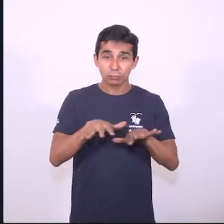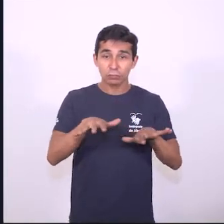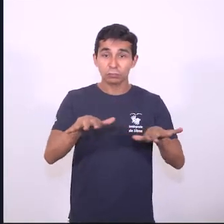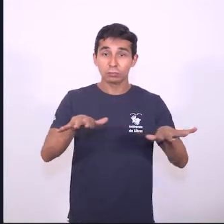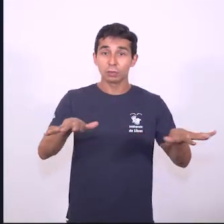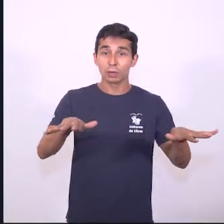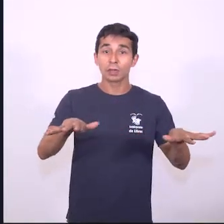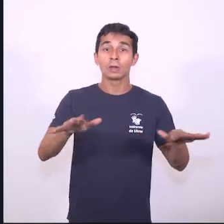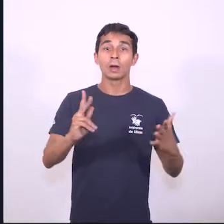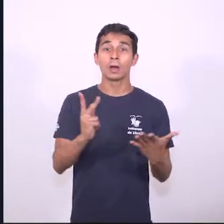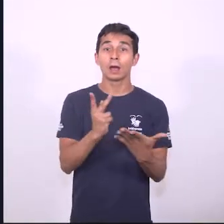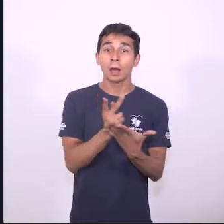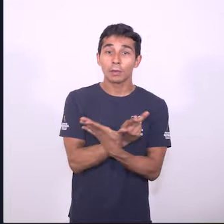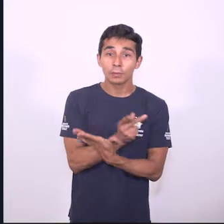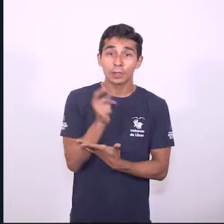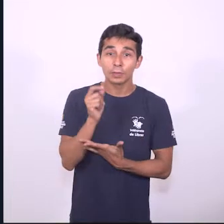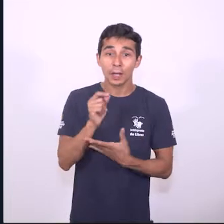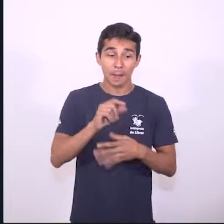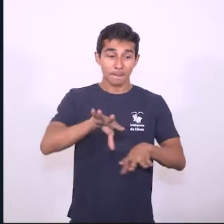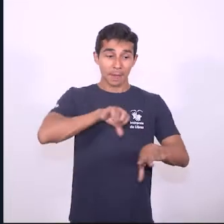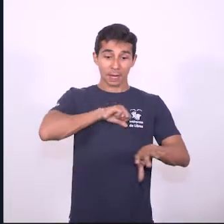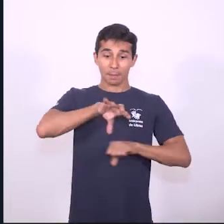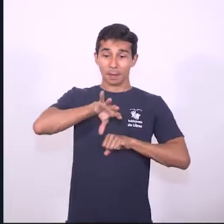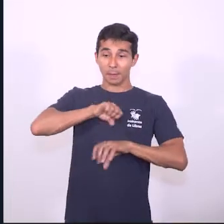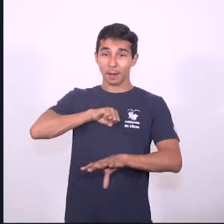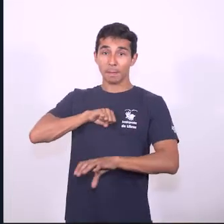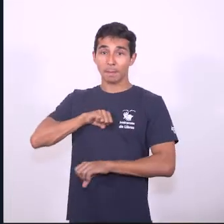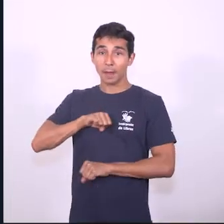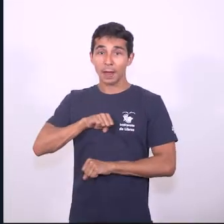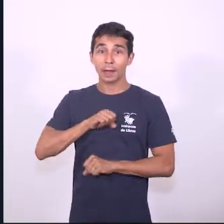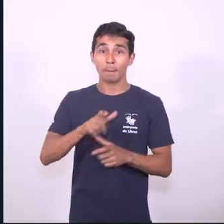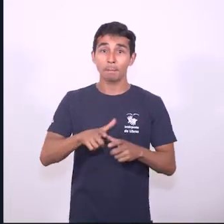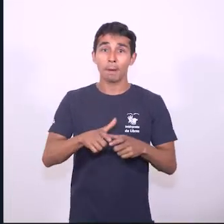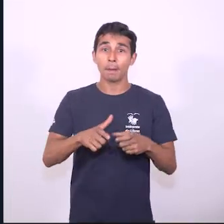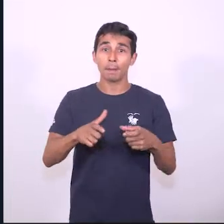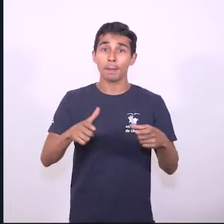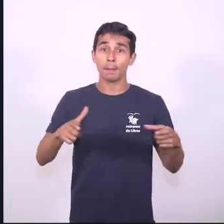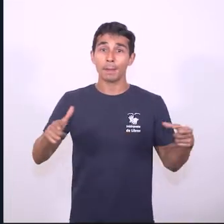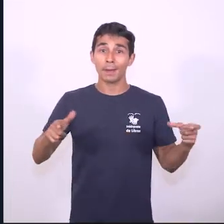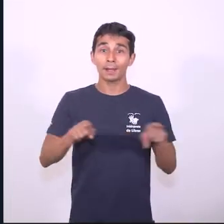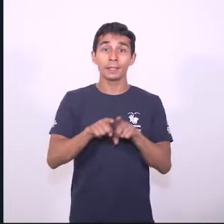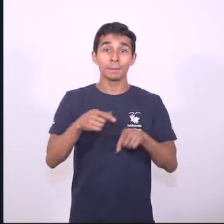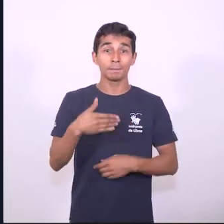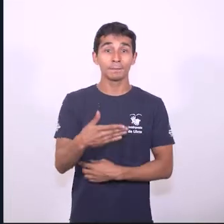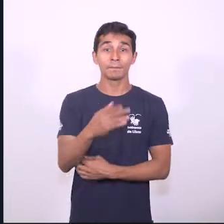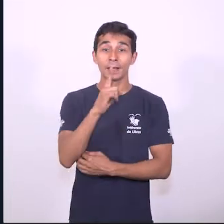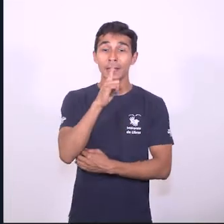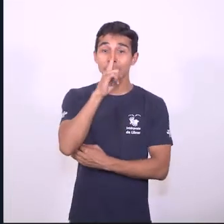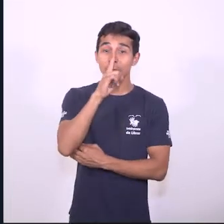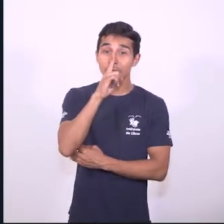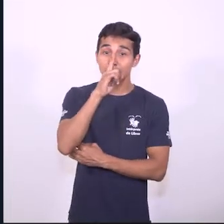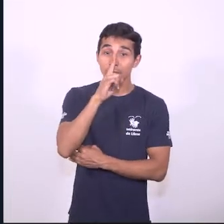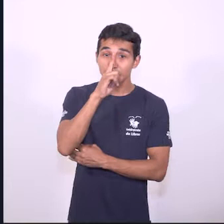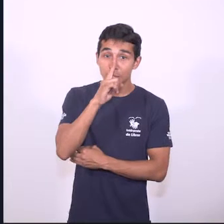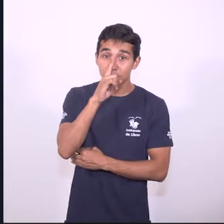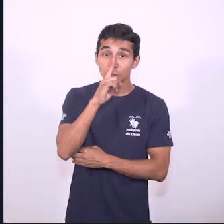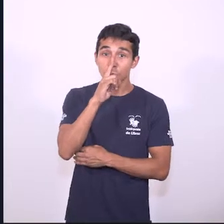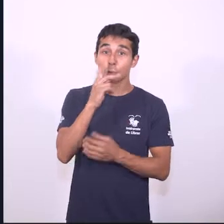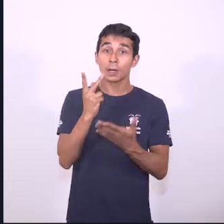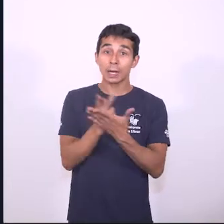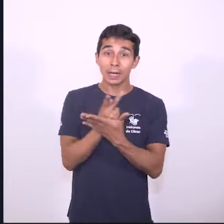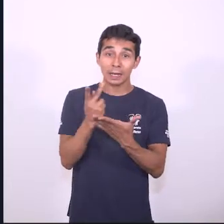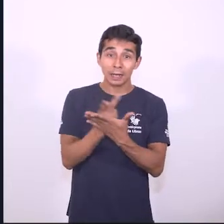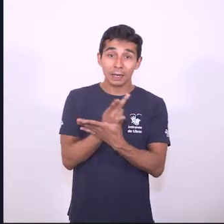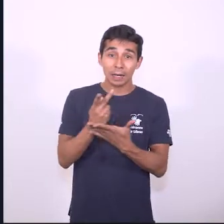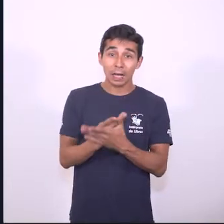número de notificações e o alerta para o crescimento, o aumento de casos nas últimas semanas. Então, é